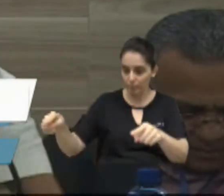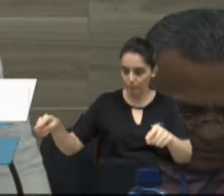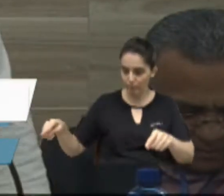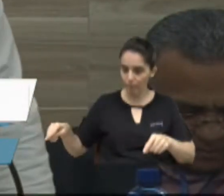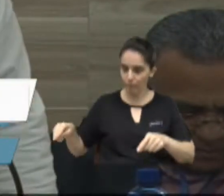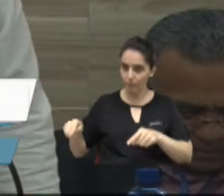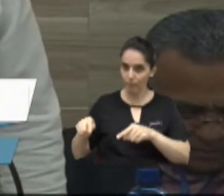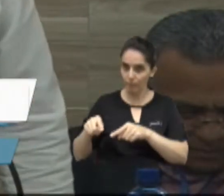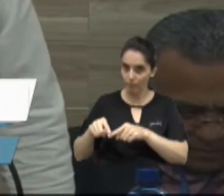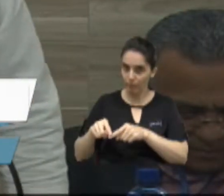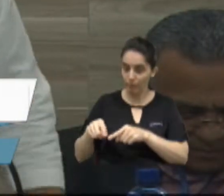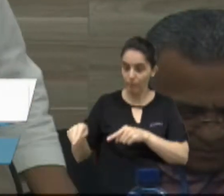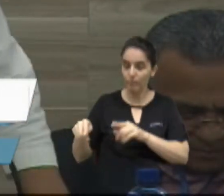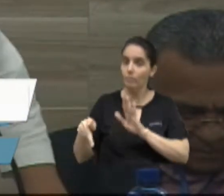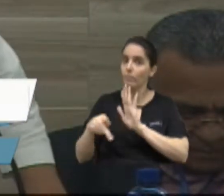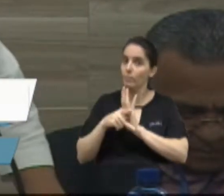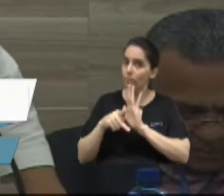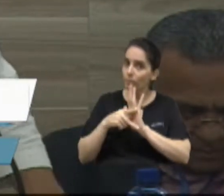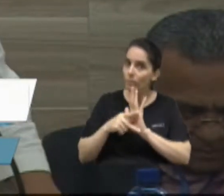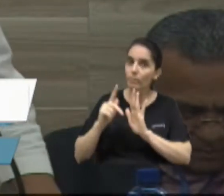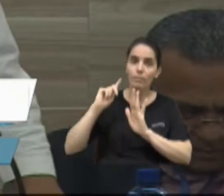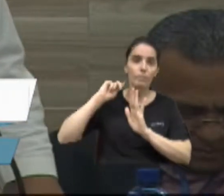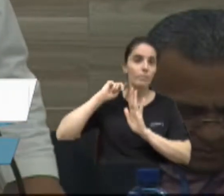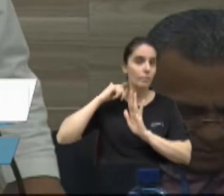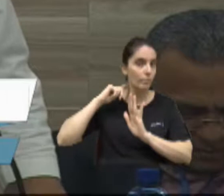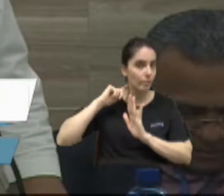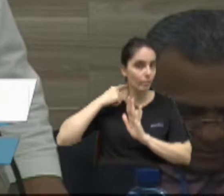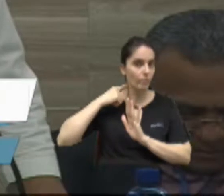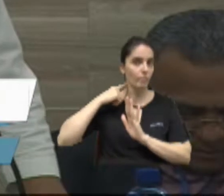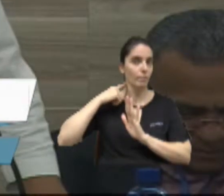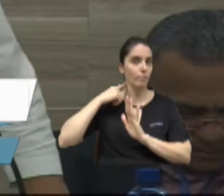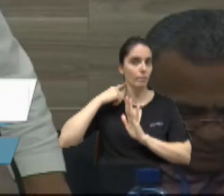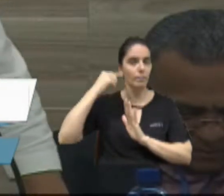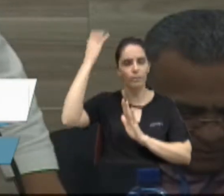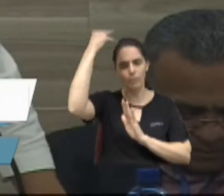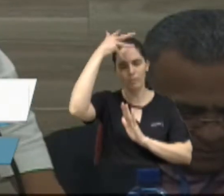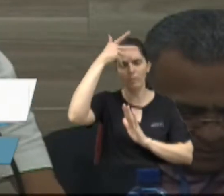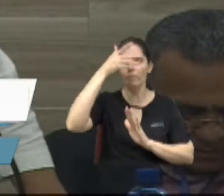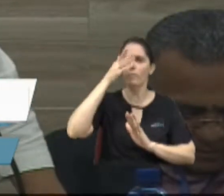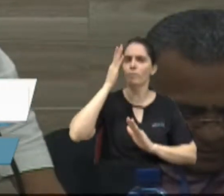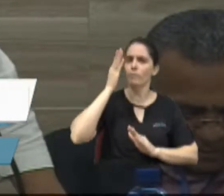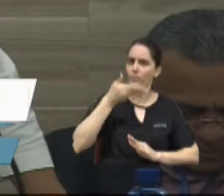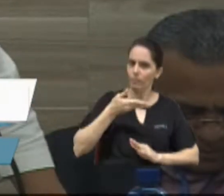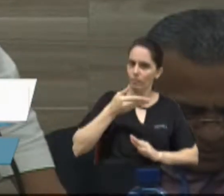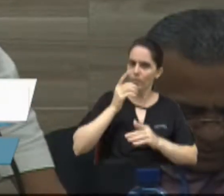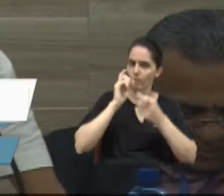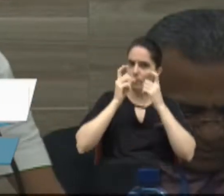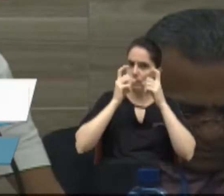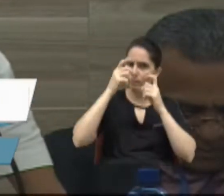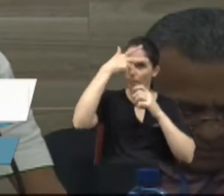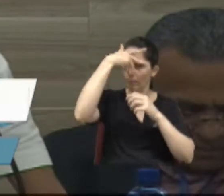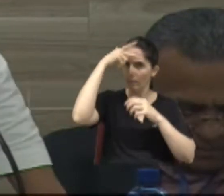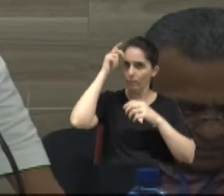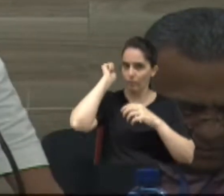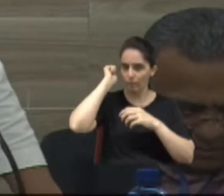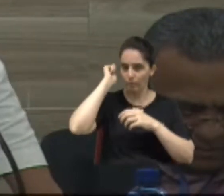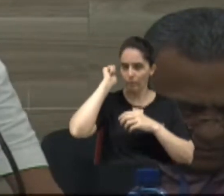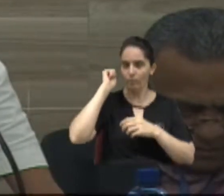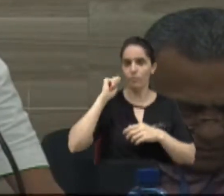caçambas de lixo. Já tive reuniões com o executivo referente a isso e